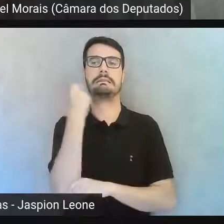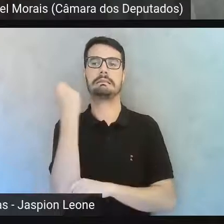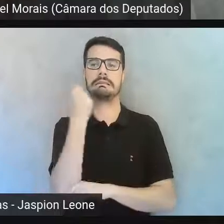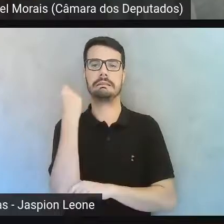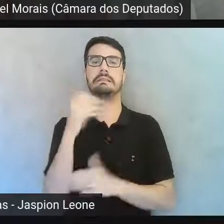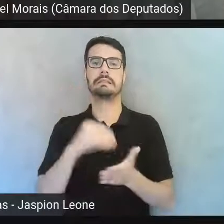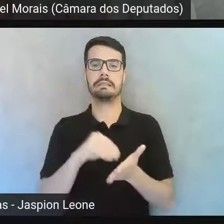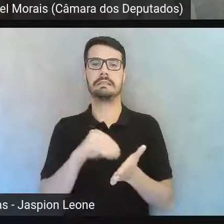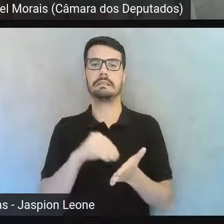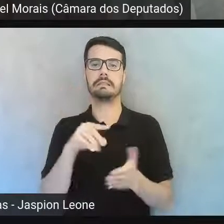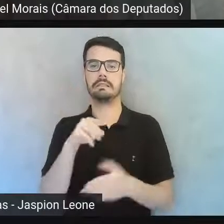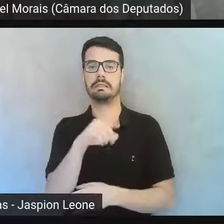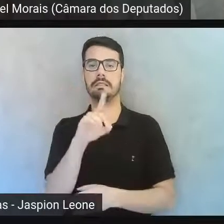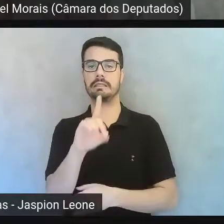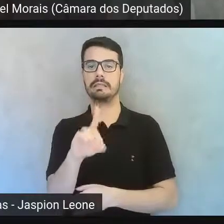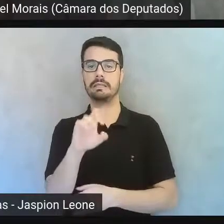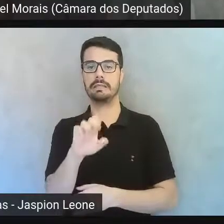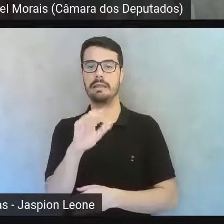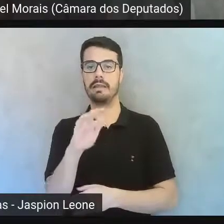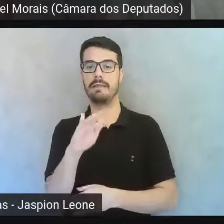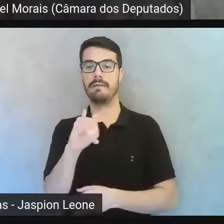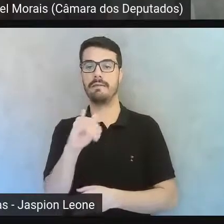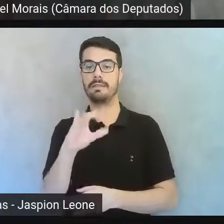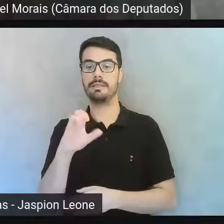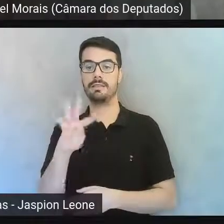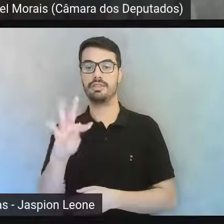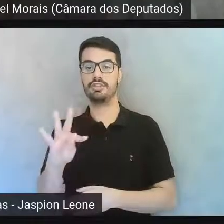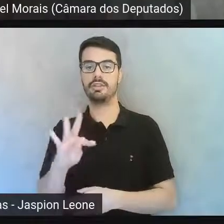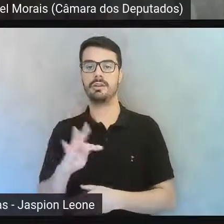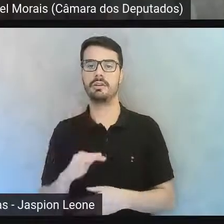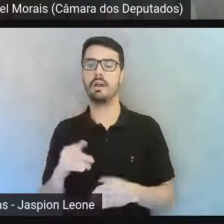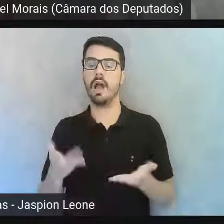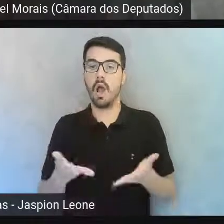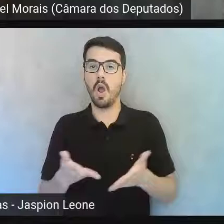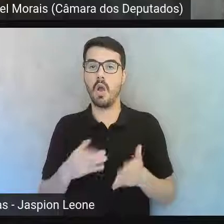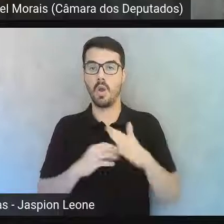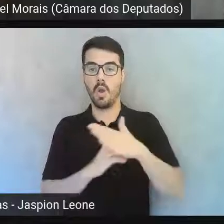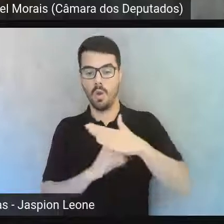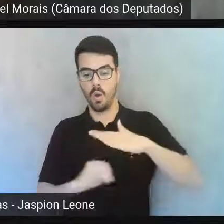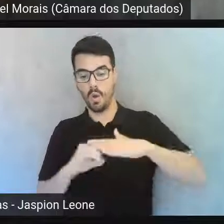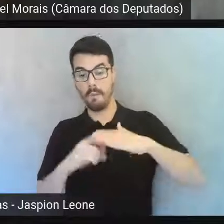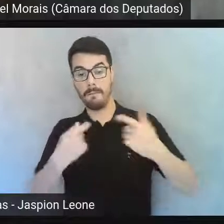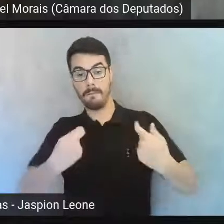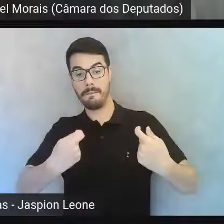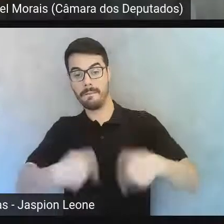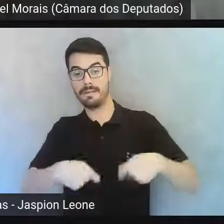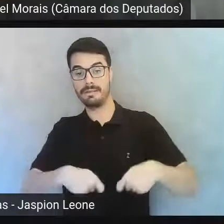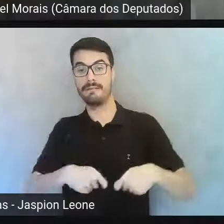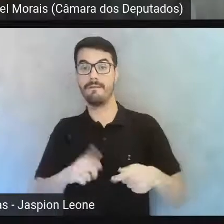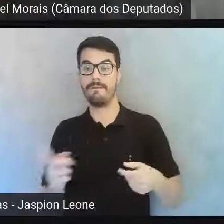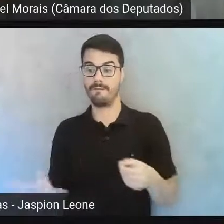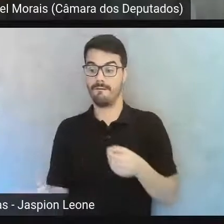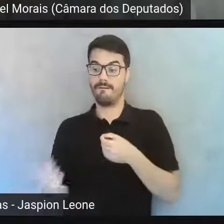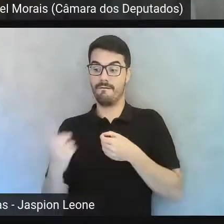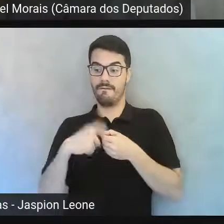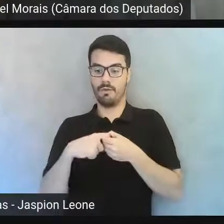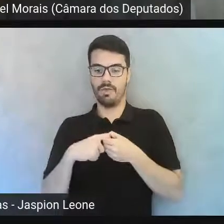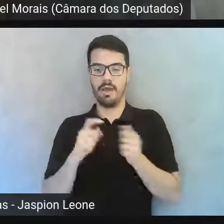que os órgãos têm que já estar preparando a retomada com a adequação do